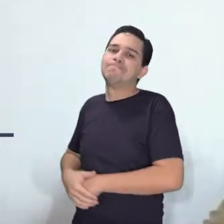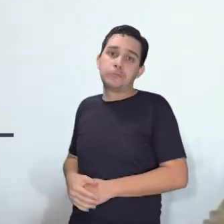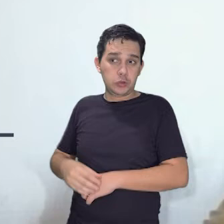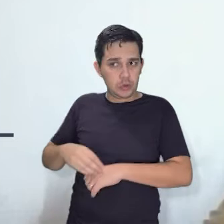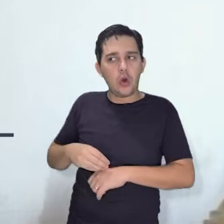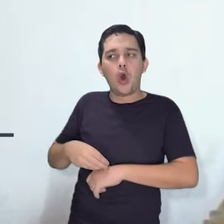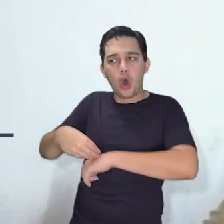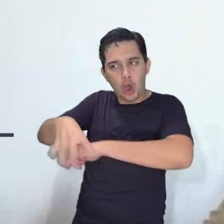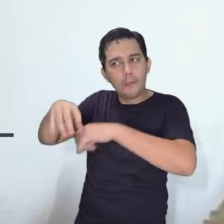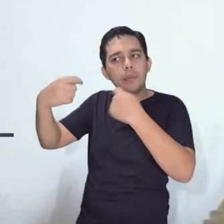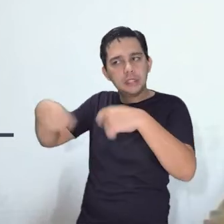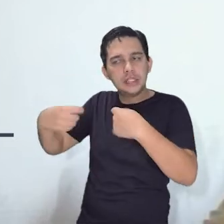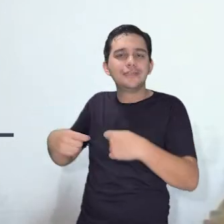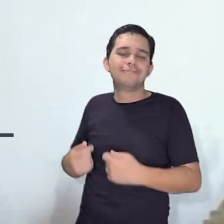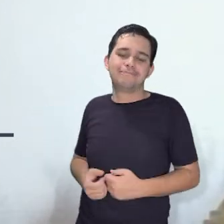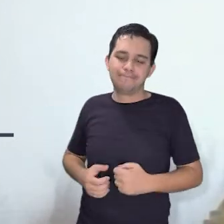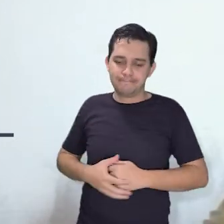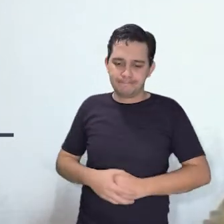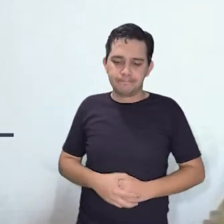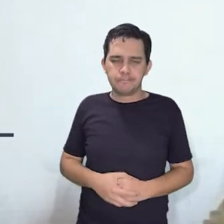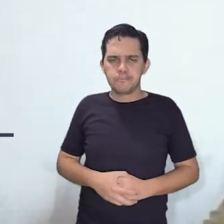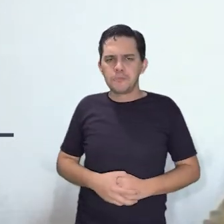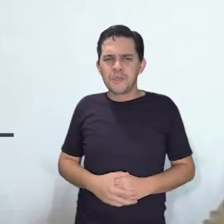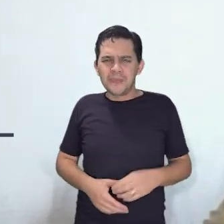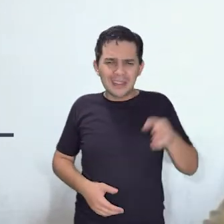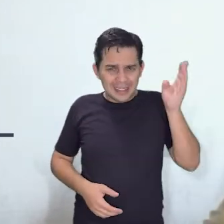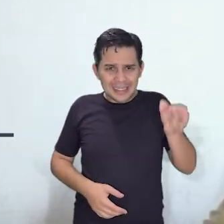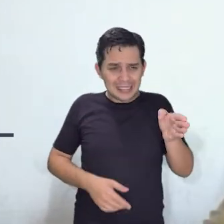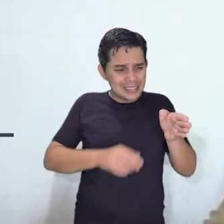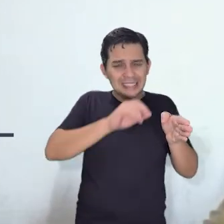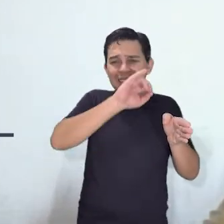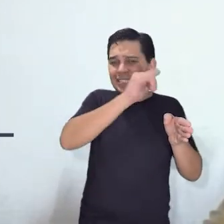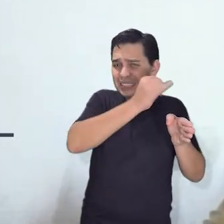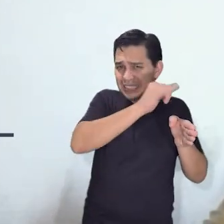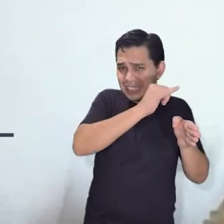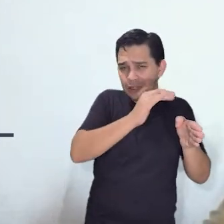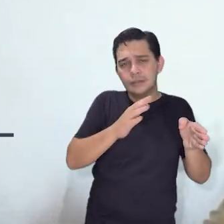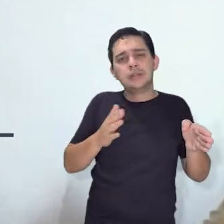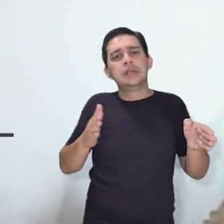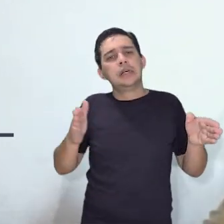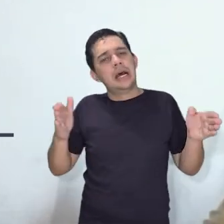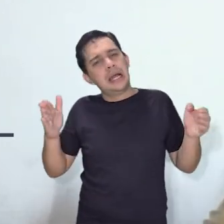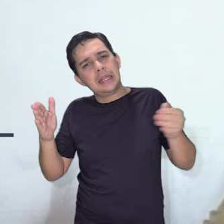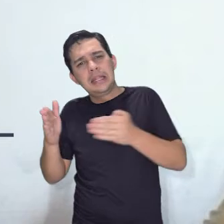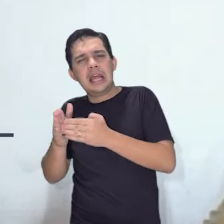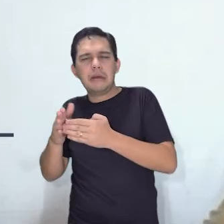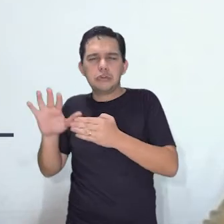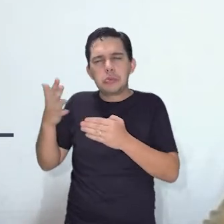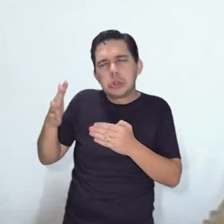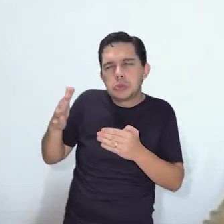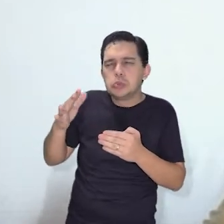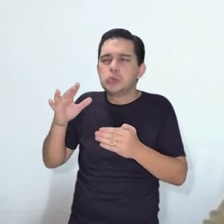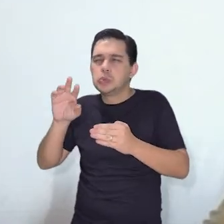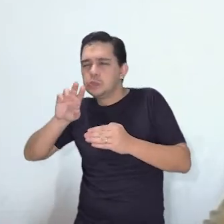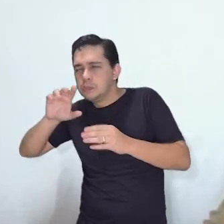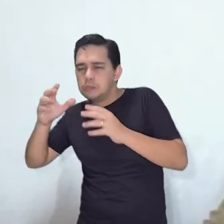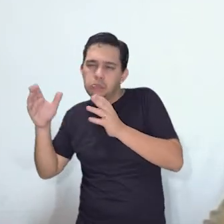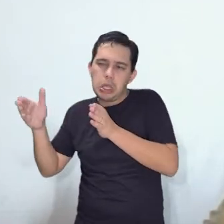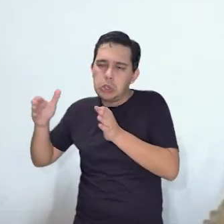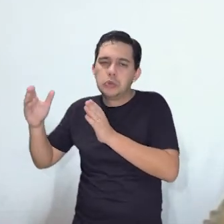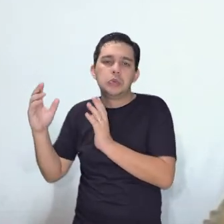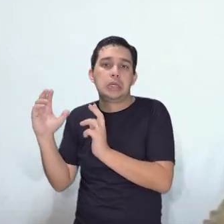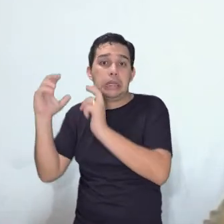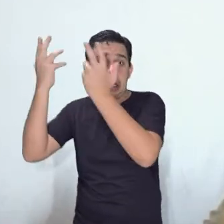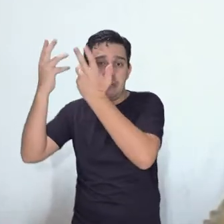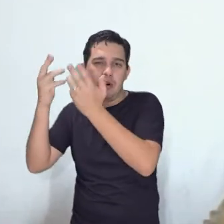janeiro, início do mês de fevereiro, até as proximidades do período de carnaval, o Ministério Público, através do Grupo